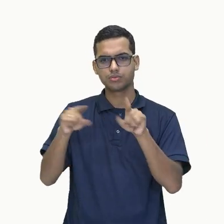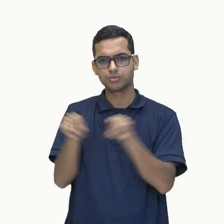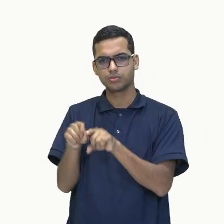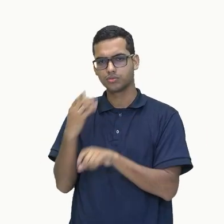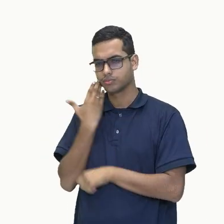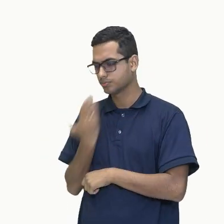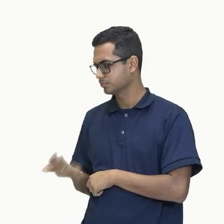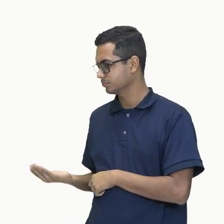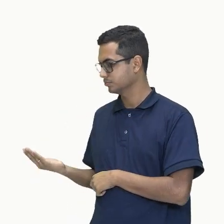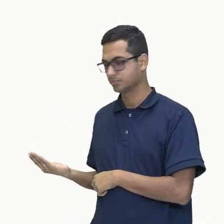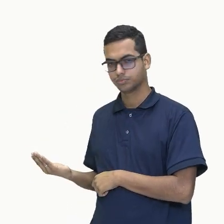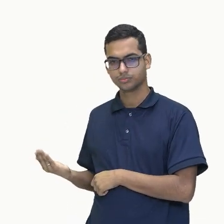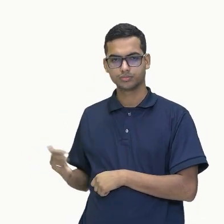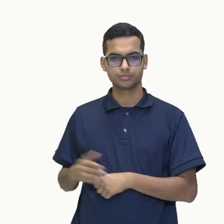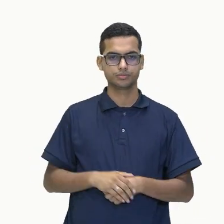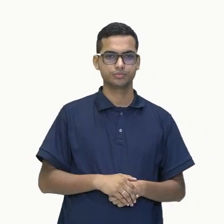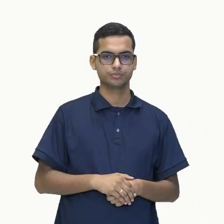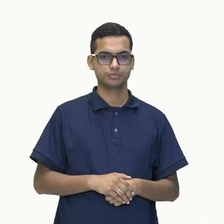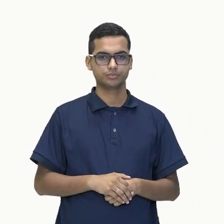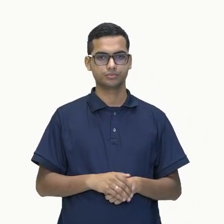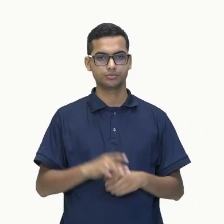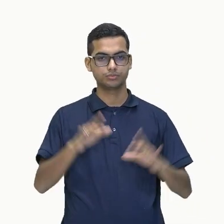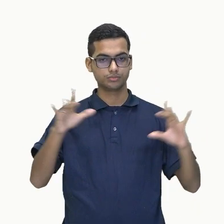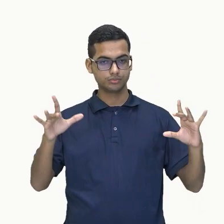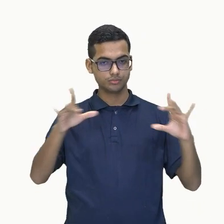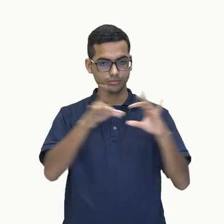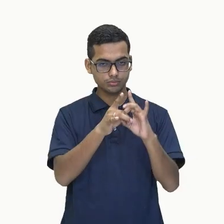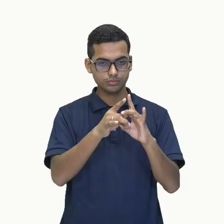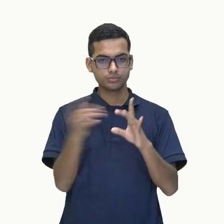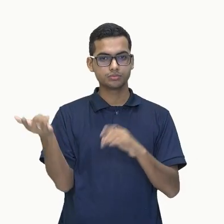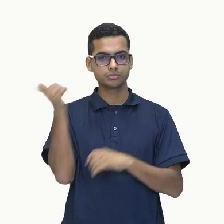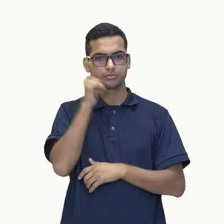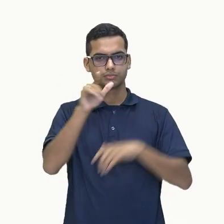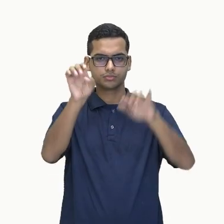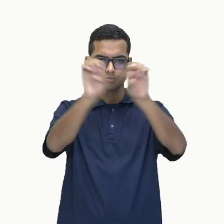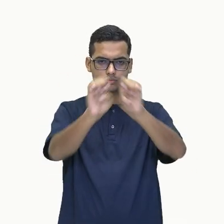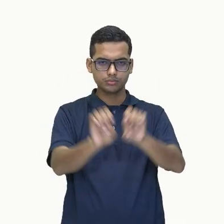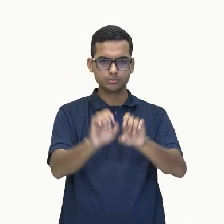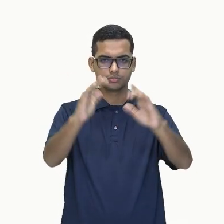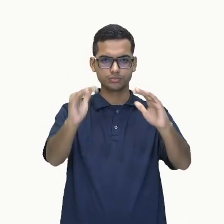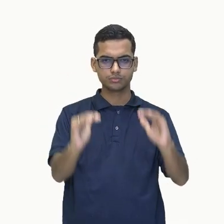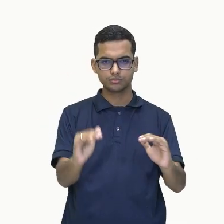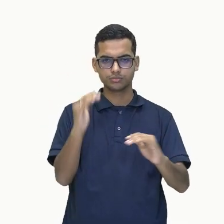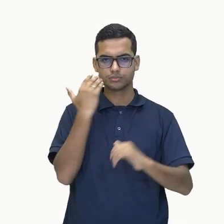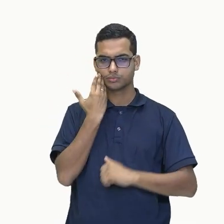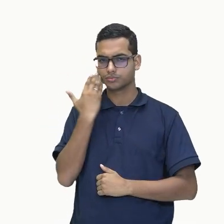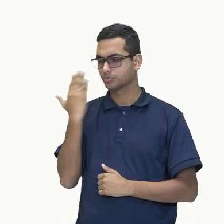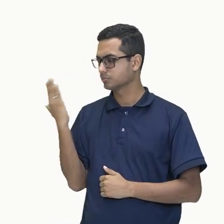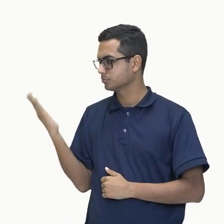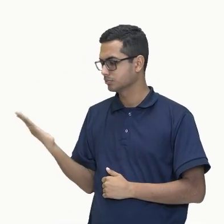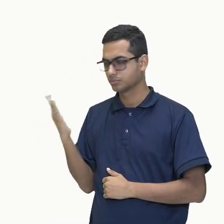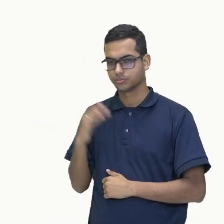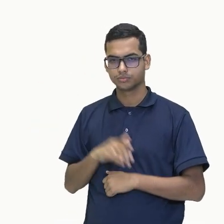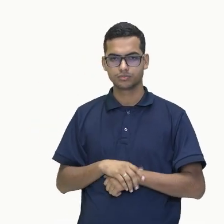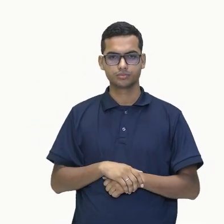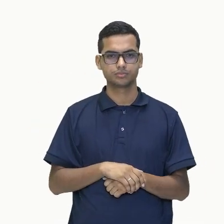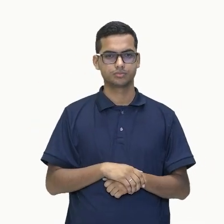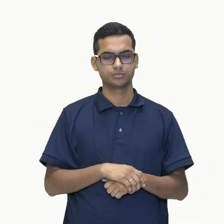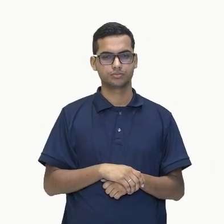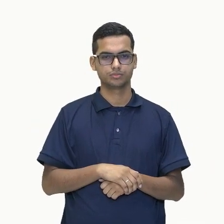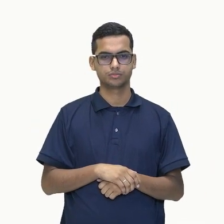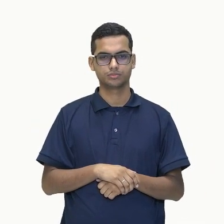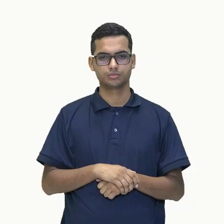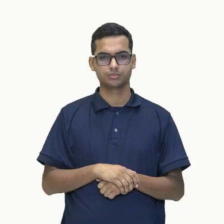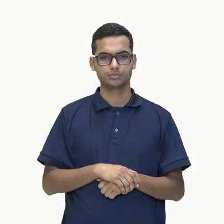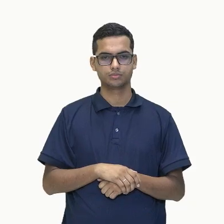nitrogênio, que é a ligação aqui, do outro lado, tá sobrando, tá? Vai sair esse H. Então aí a